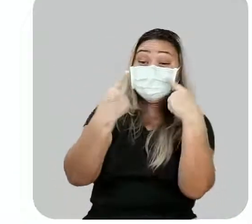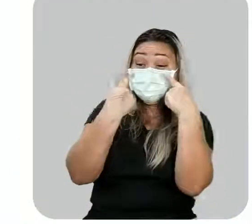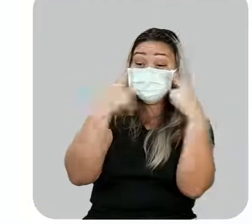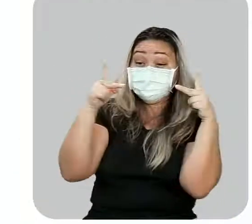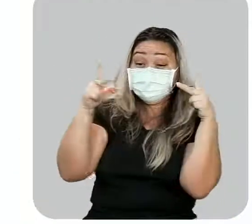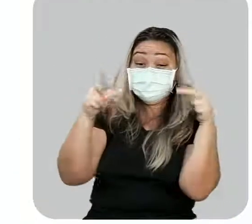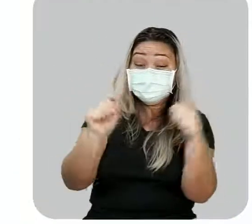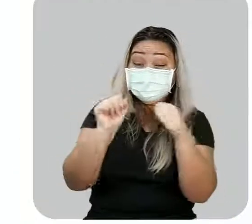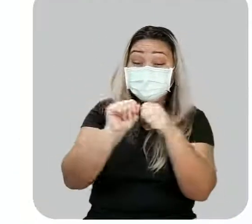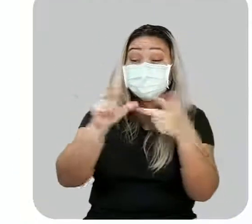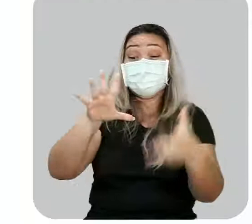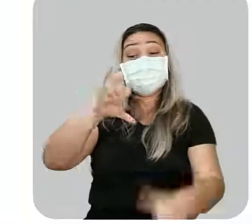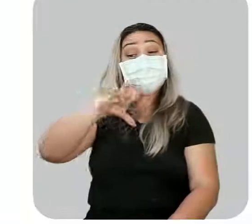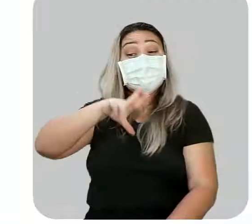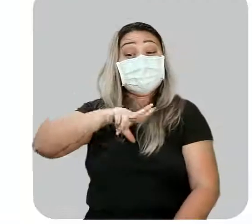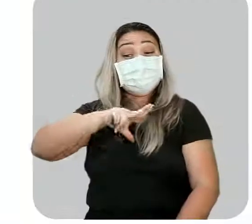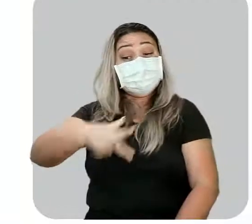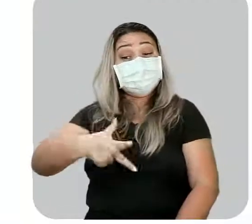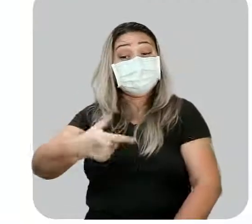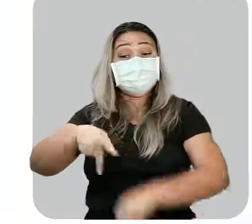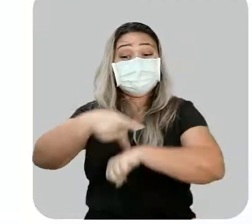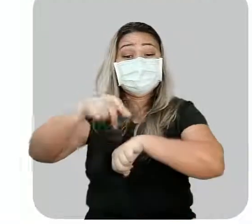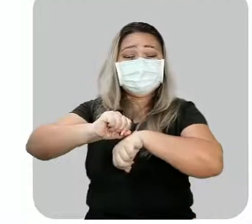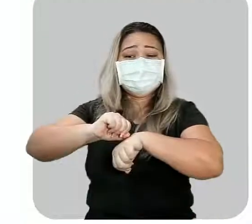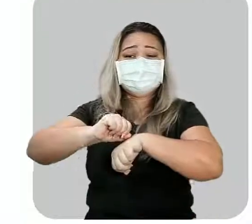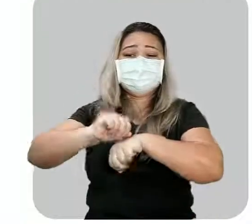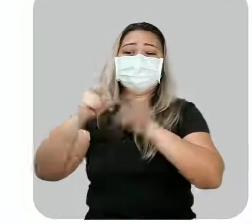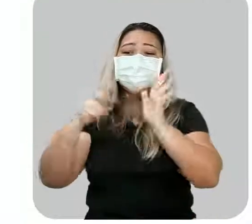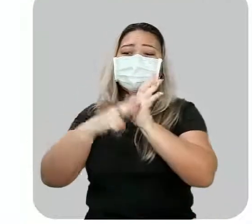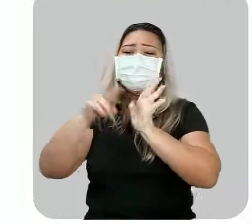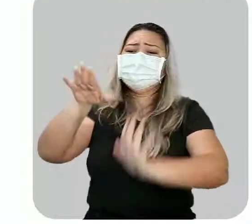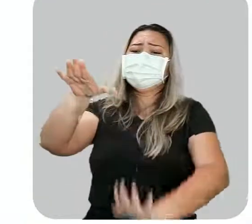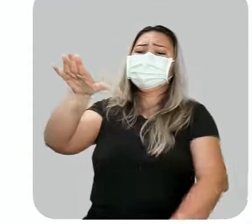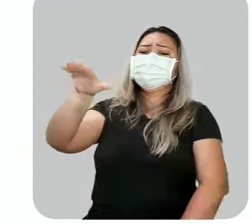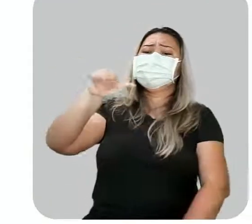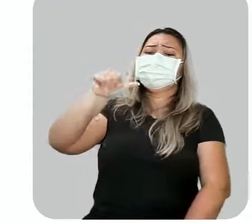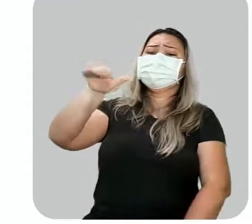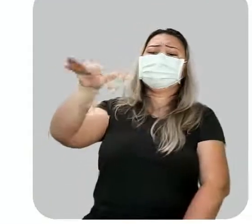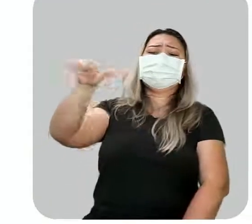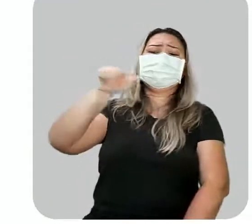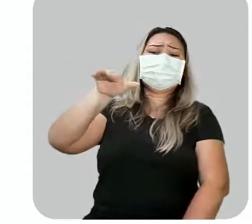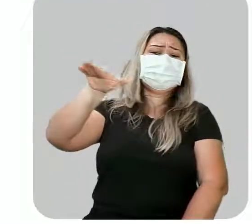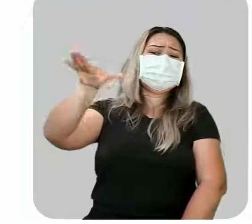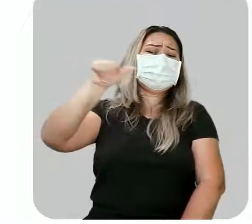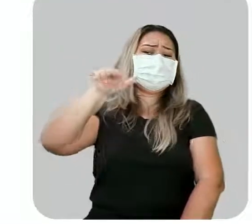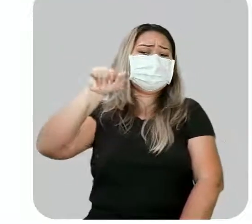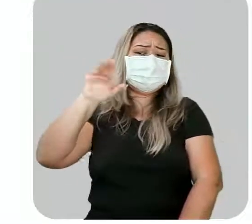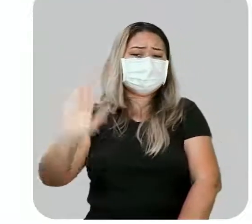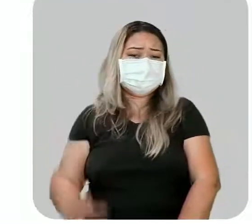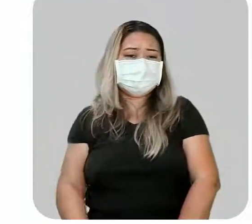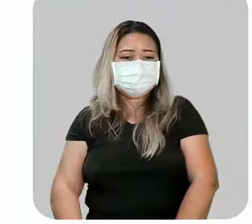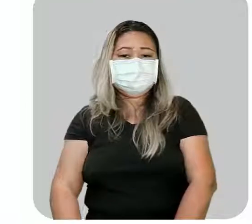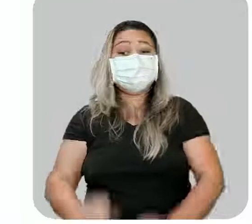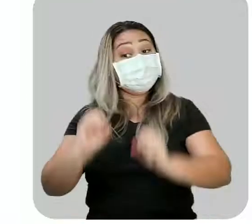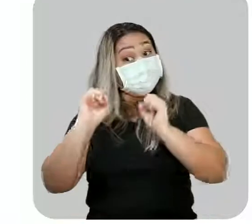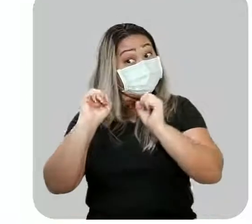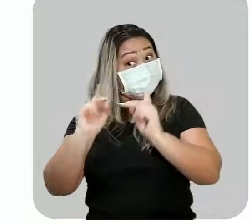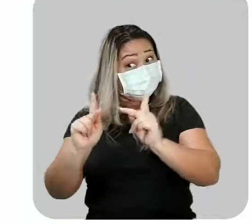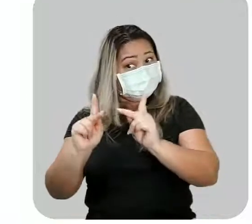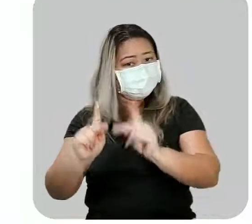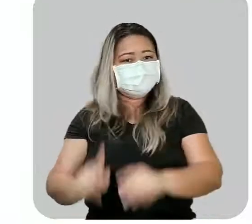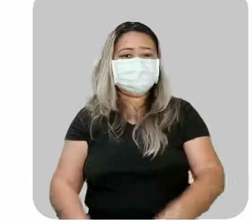questão não é bem um apóstolo, é um vocativo, vai ser um chamamento.